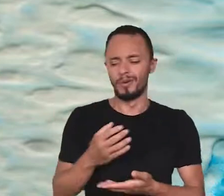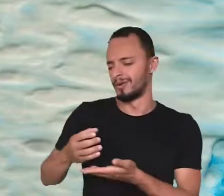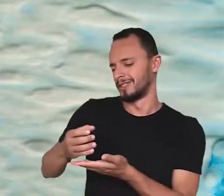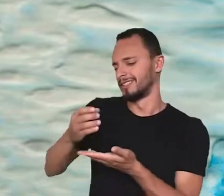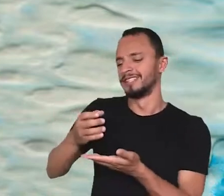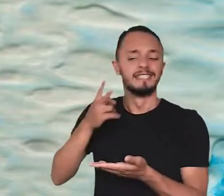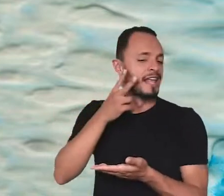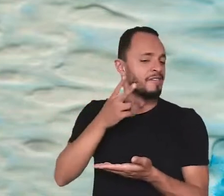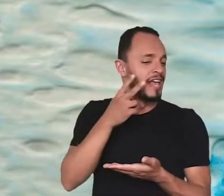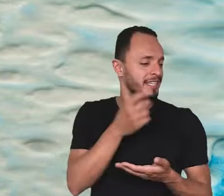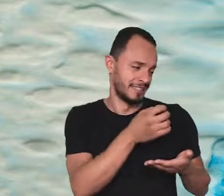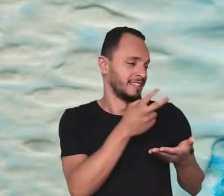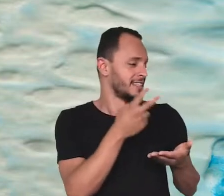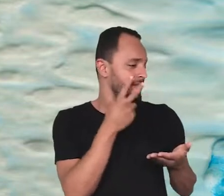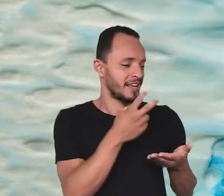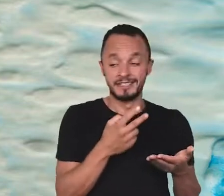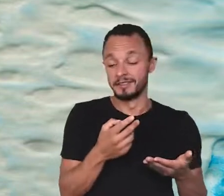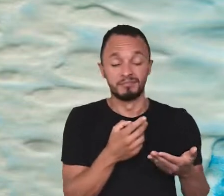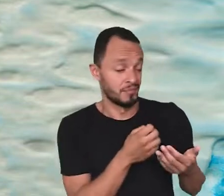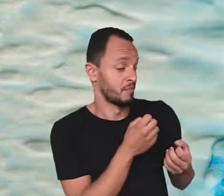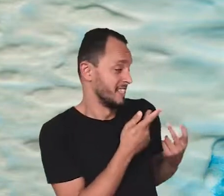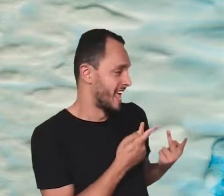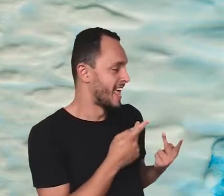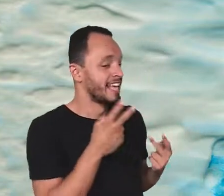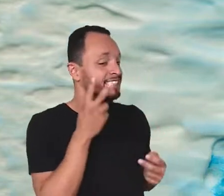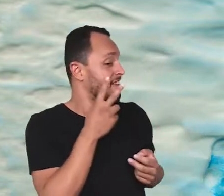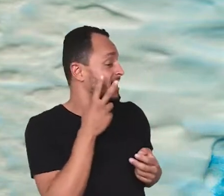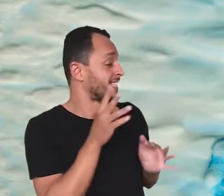hein? Pois é, e depois dessa cerveja, pode rolar mais o quê?